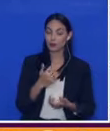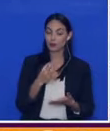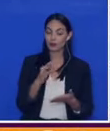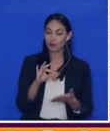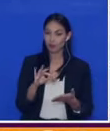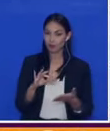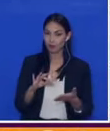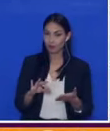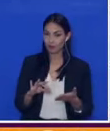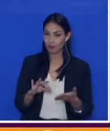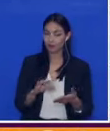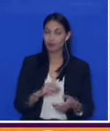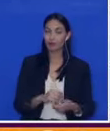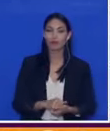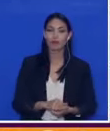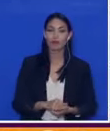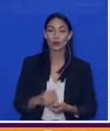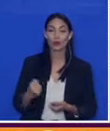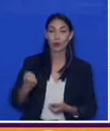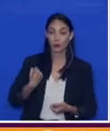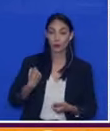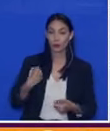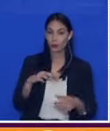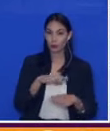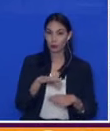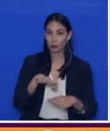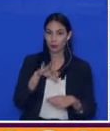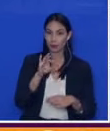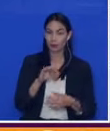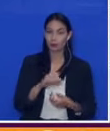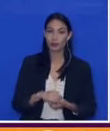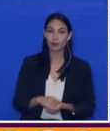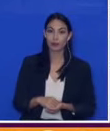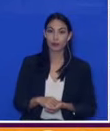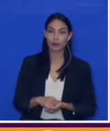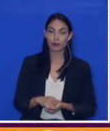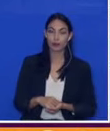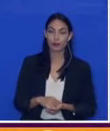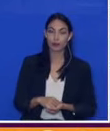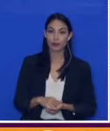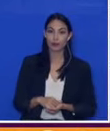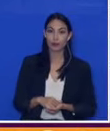vamos conferir então com as nossas auditoras populares os números sorteados.